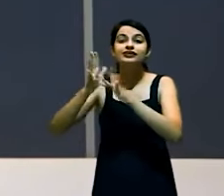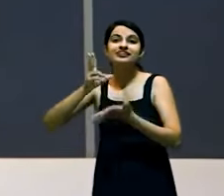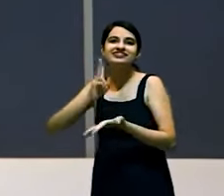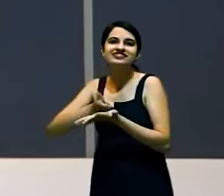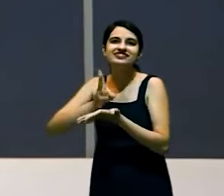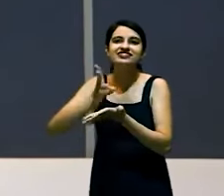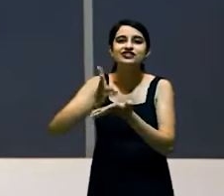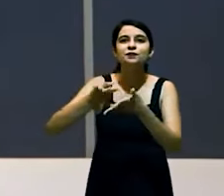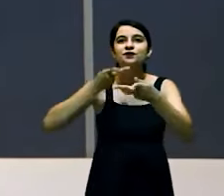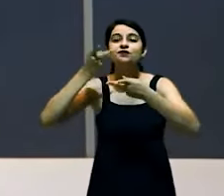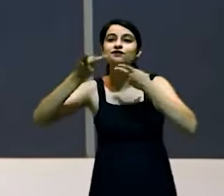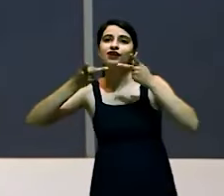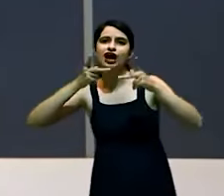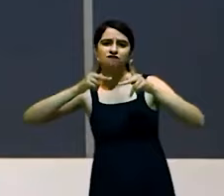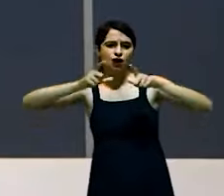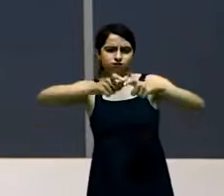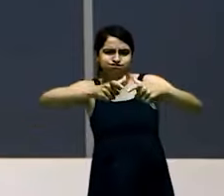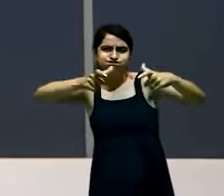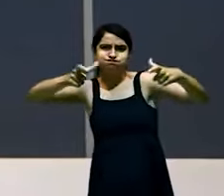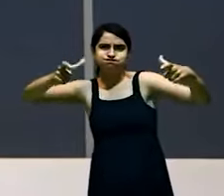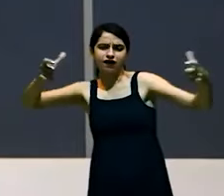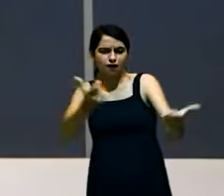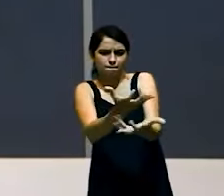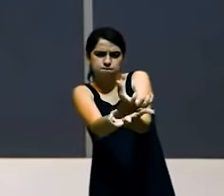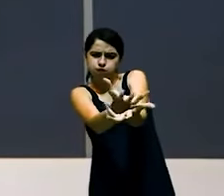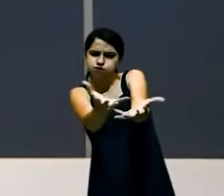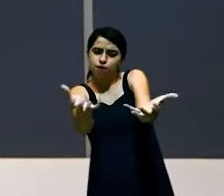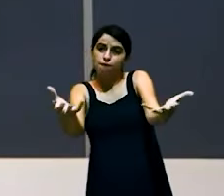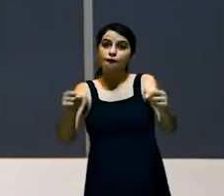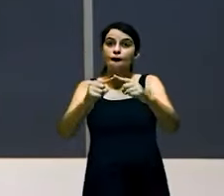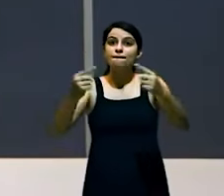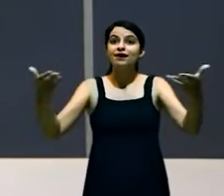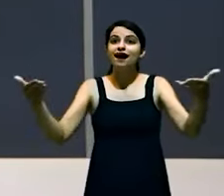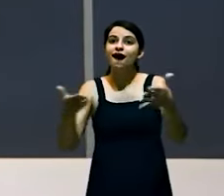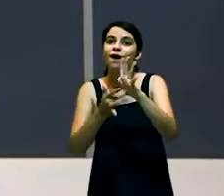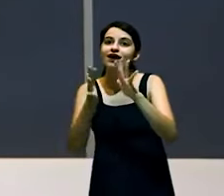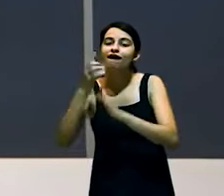para multidões, agora Jesus está na minha casa,